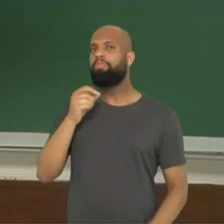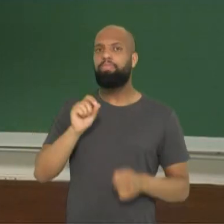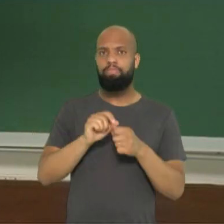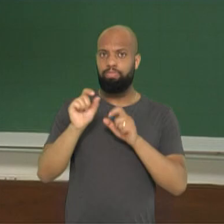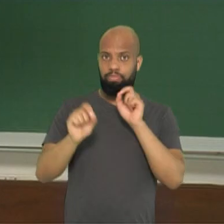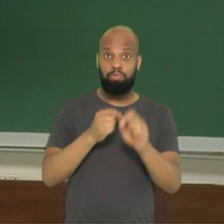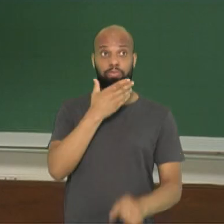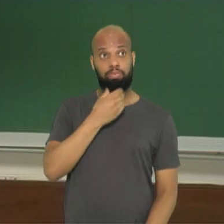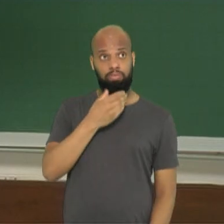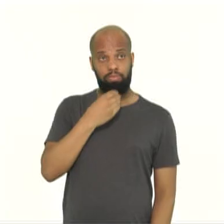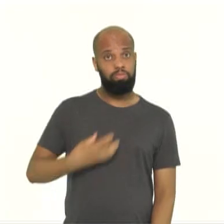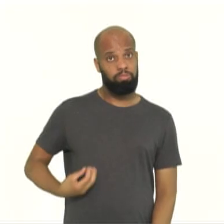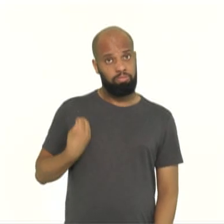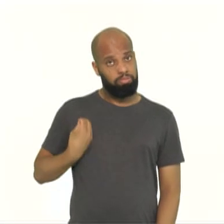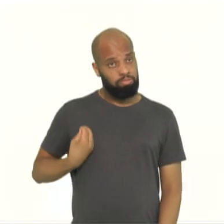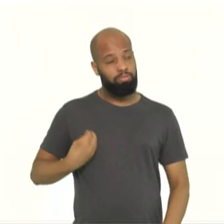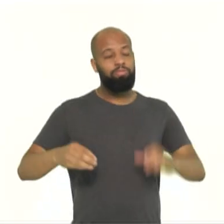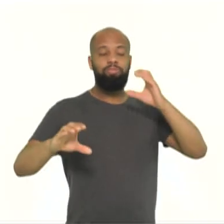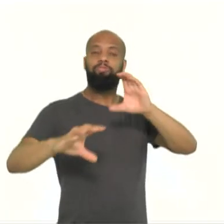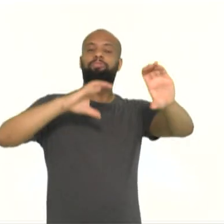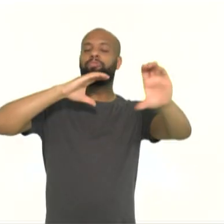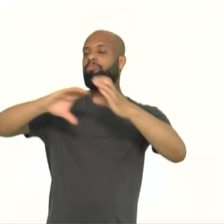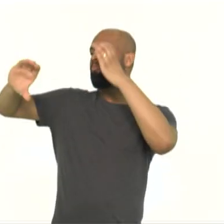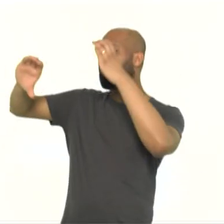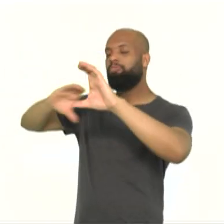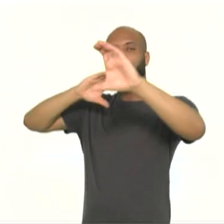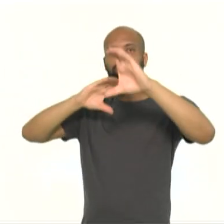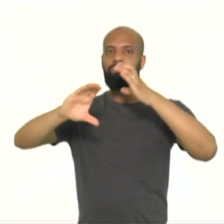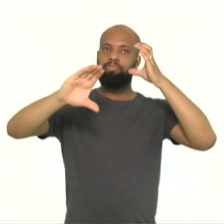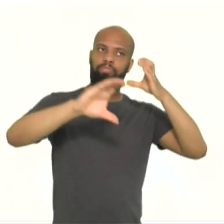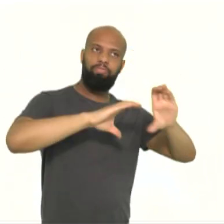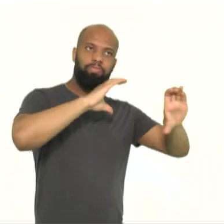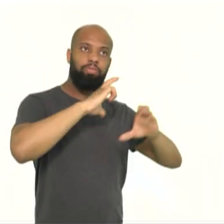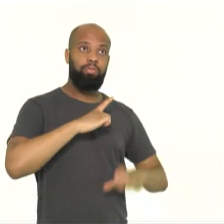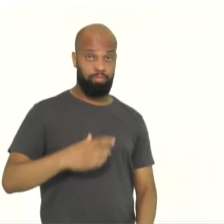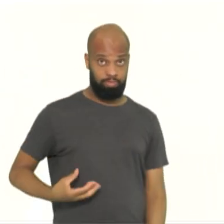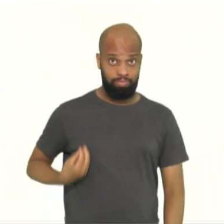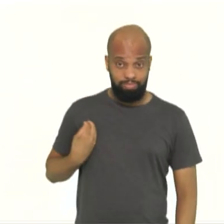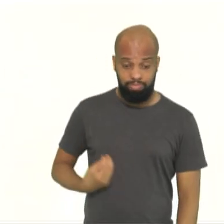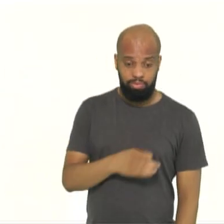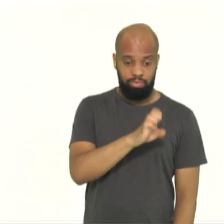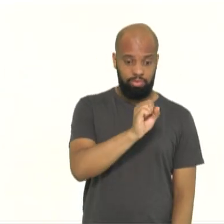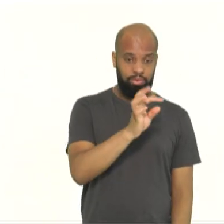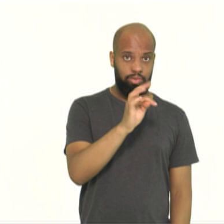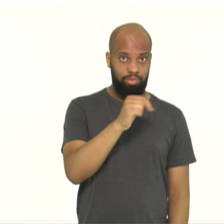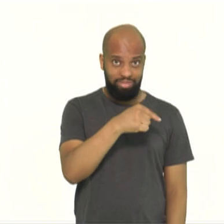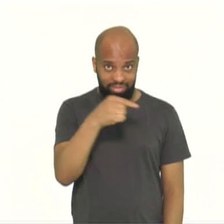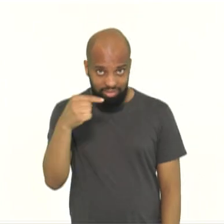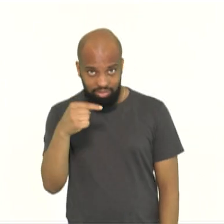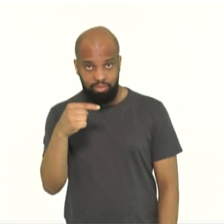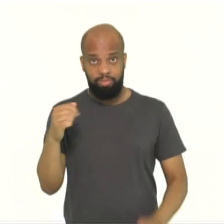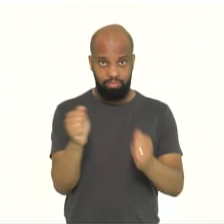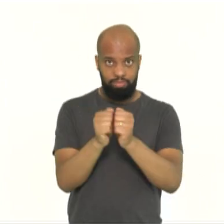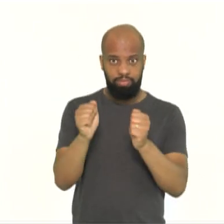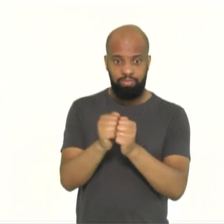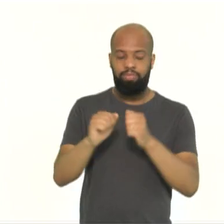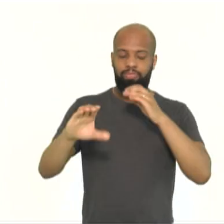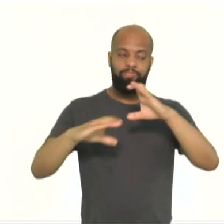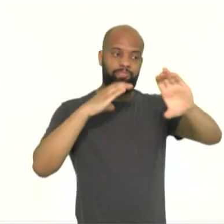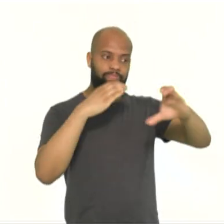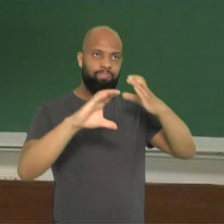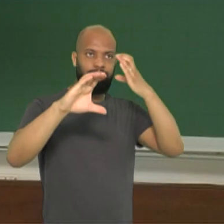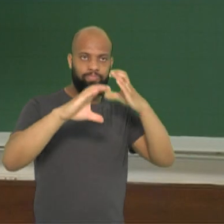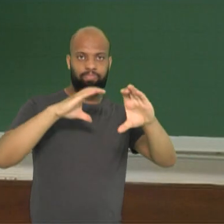niño está cantando, né? Nós temos aí o verbo estar, o verbo cantar. Quando o verbo termina em